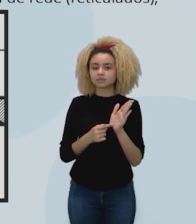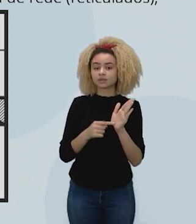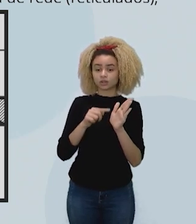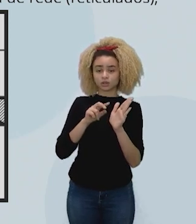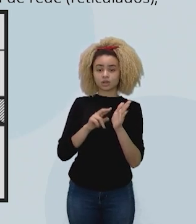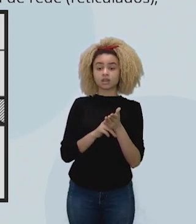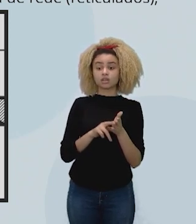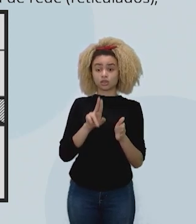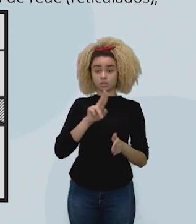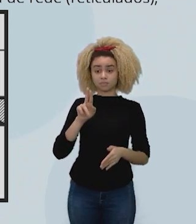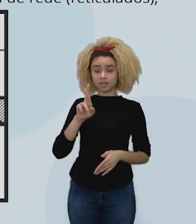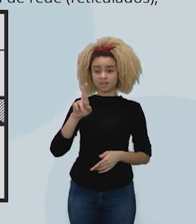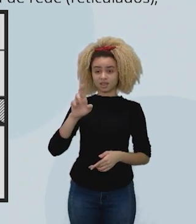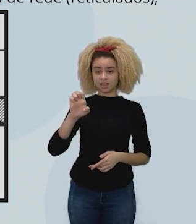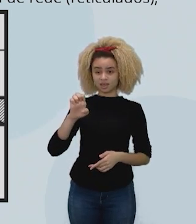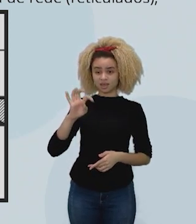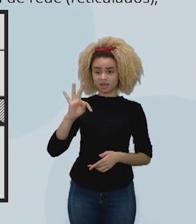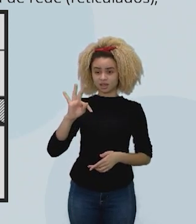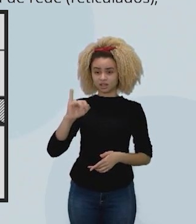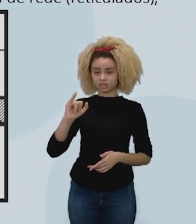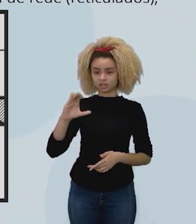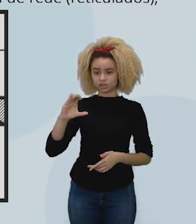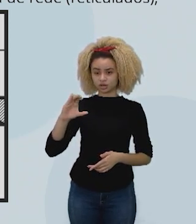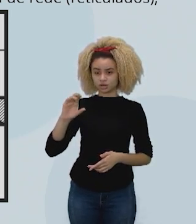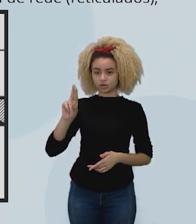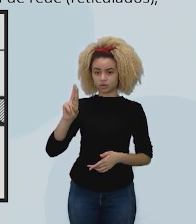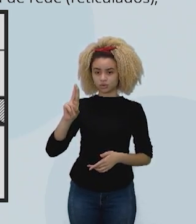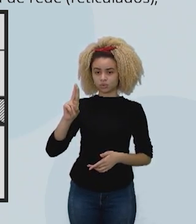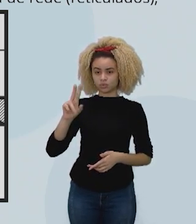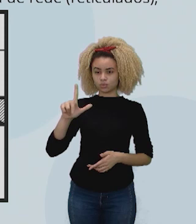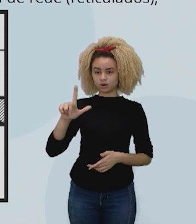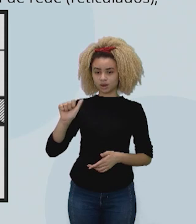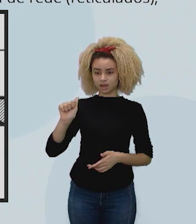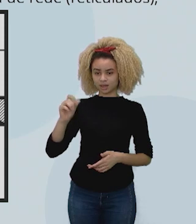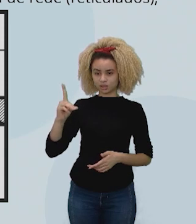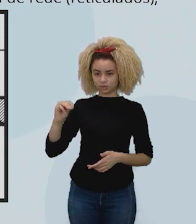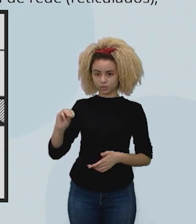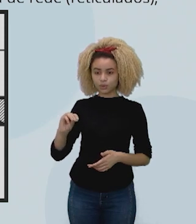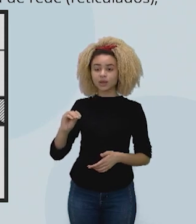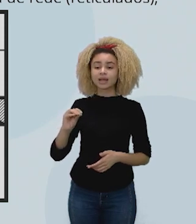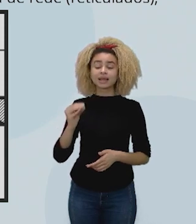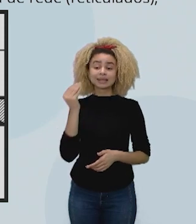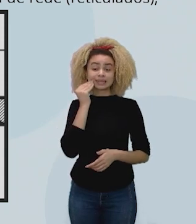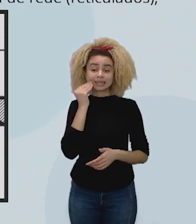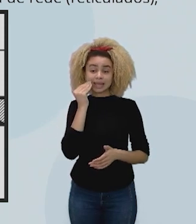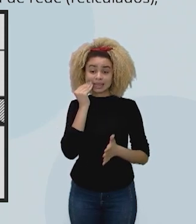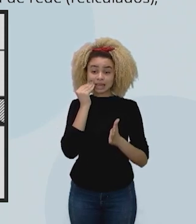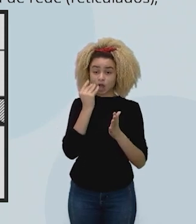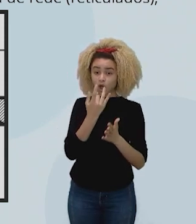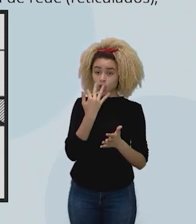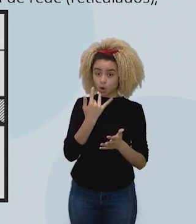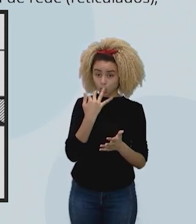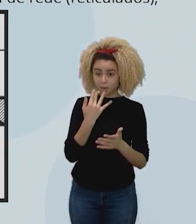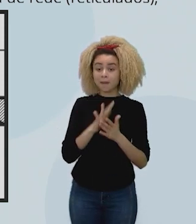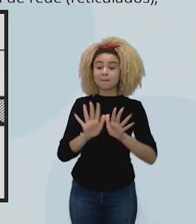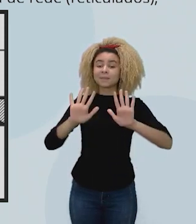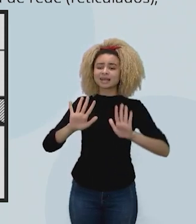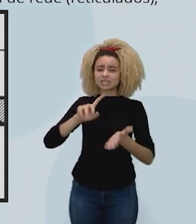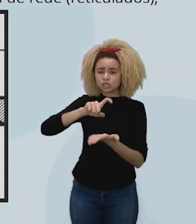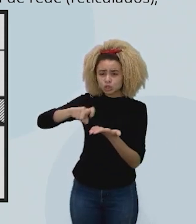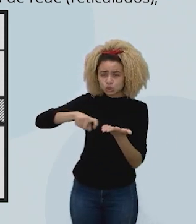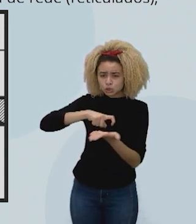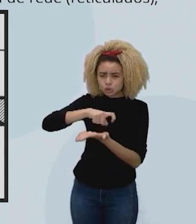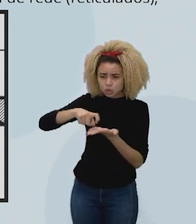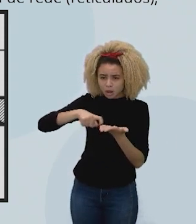reticulado. Justamente para quê? Para ajudar a imprimir cor naquilo. Quando a impressora está com algum tipo de defeito, você